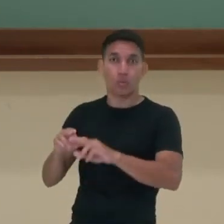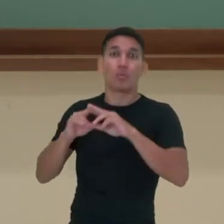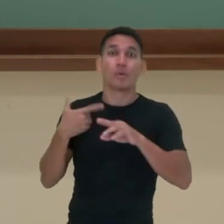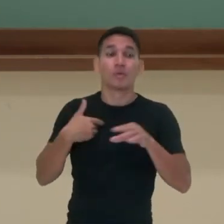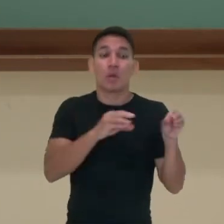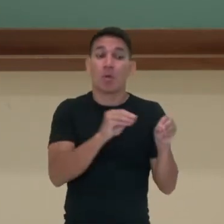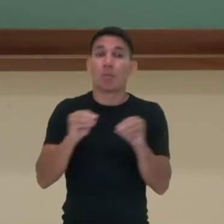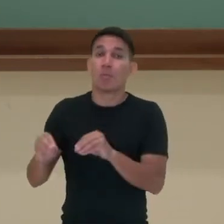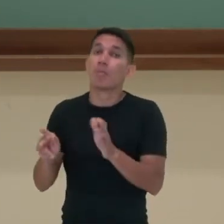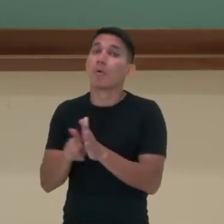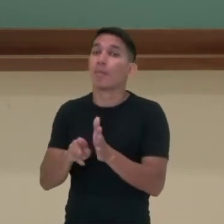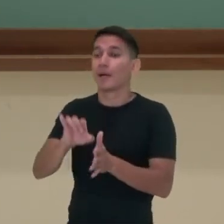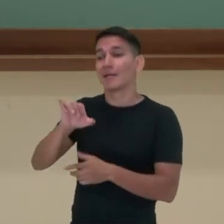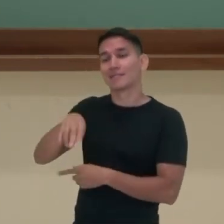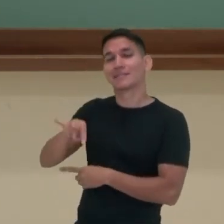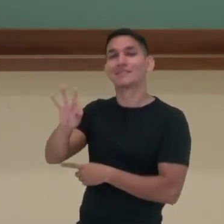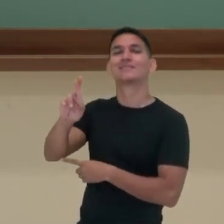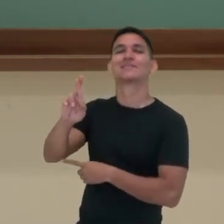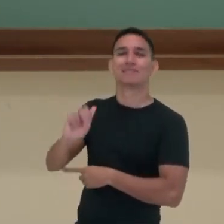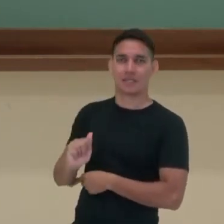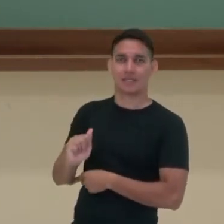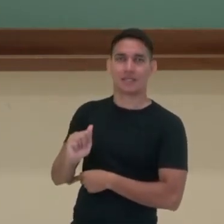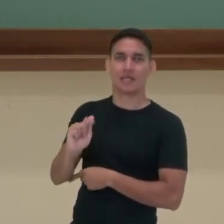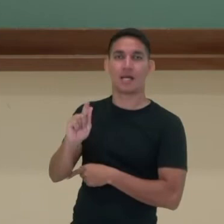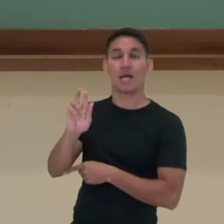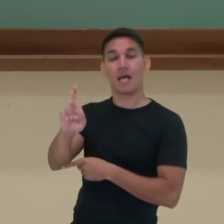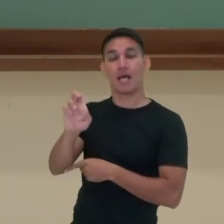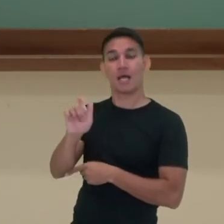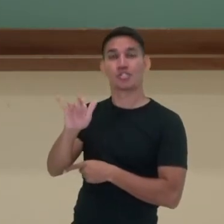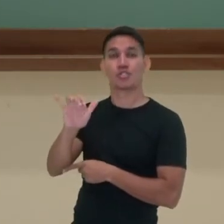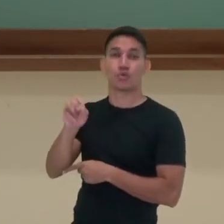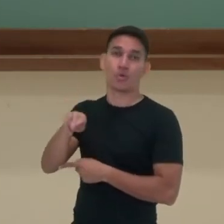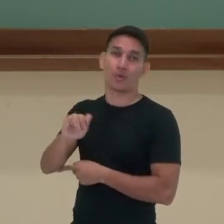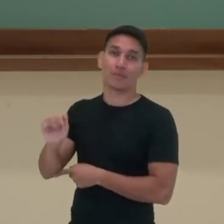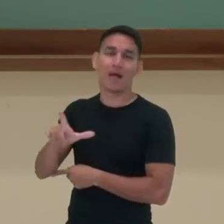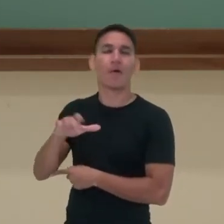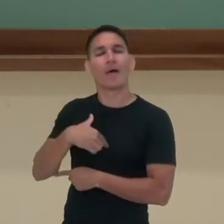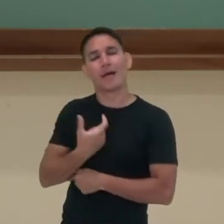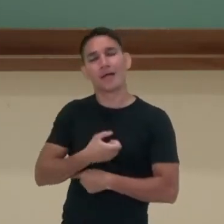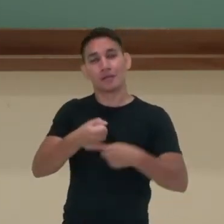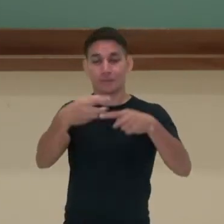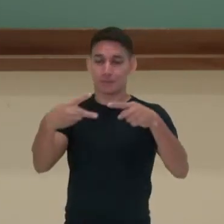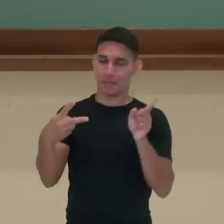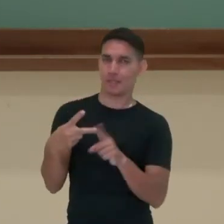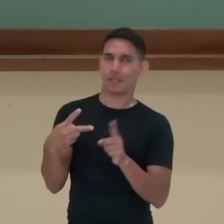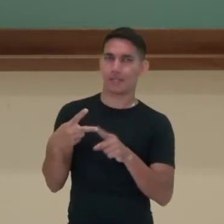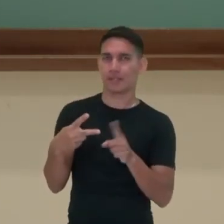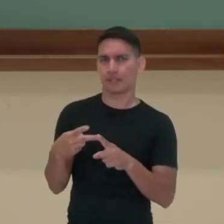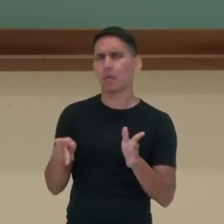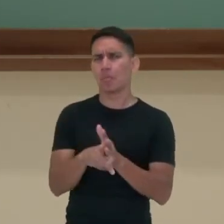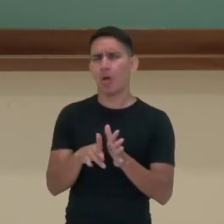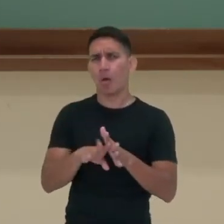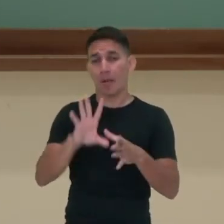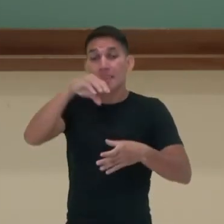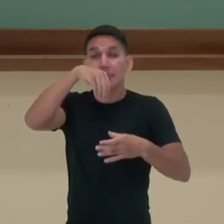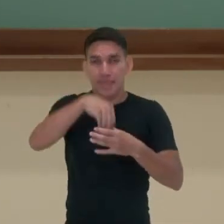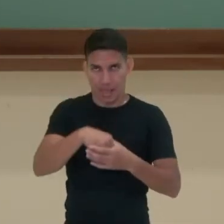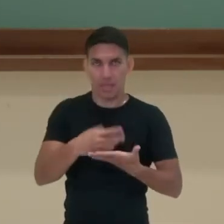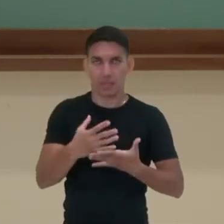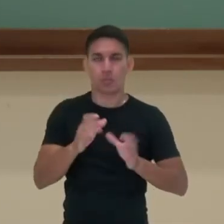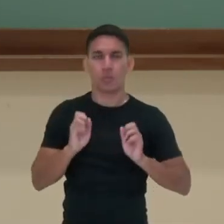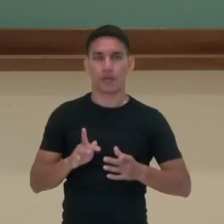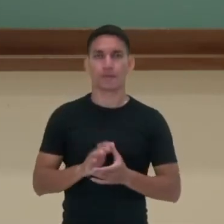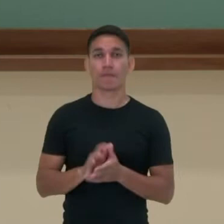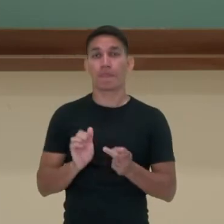uma imigração do tipo intra-regional, que é dos dois tipos de migração interna. Vamos falar da